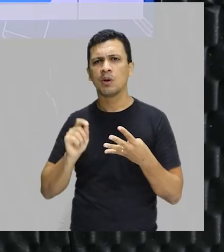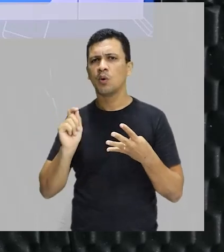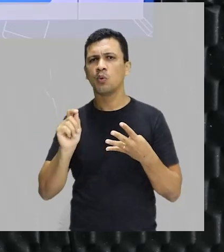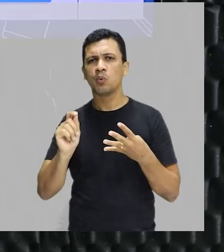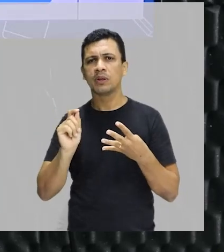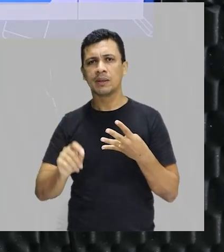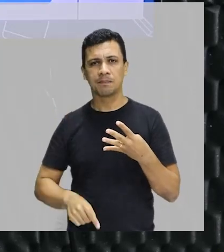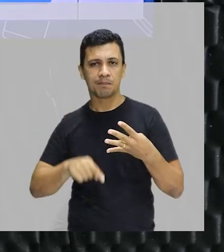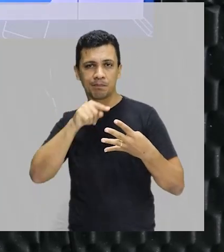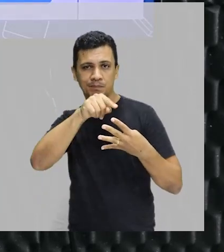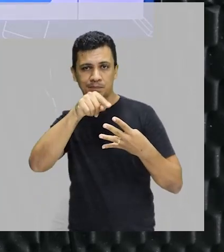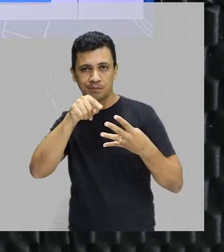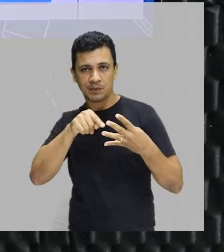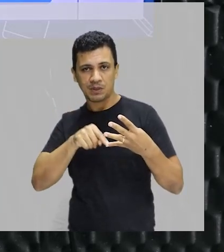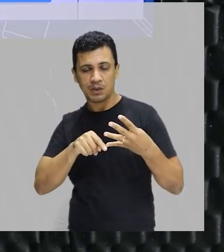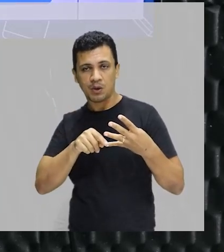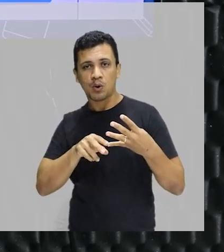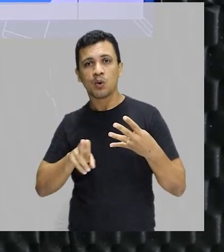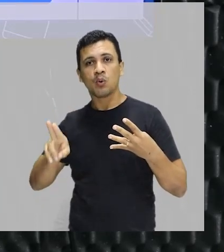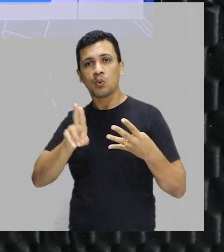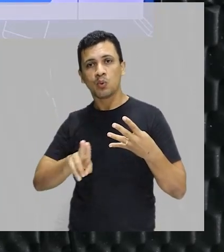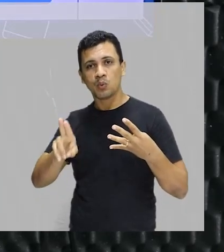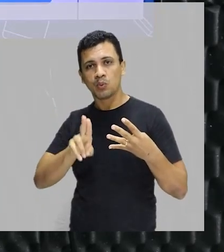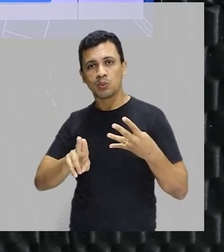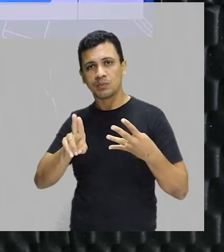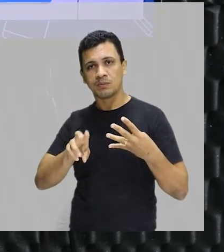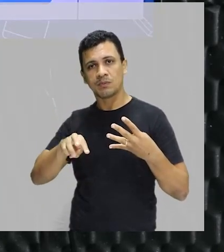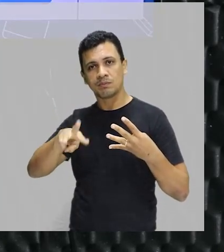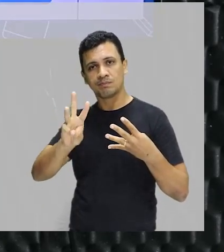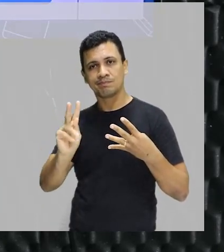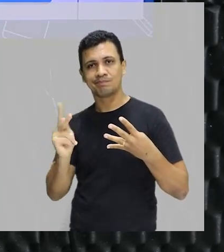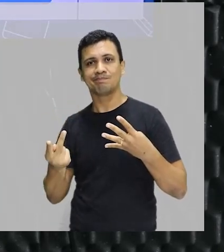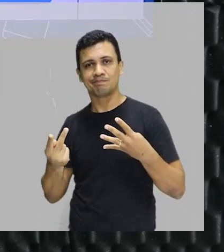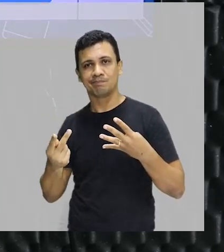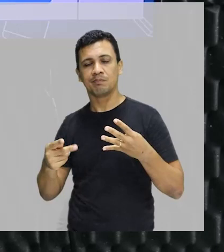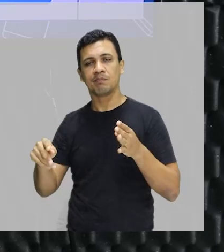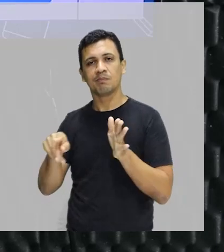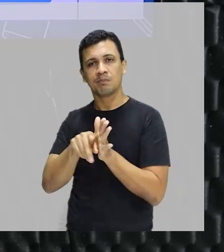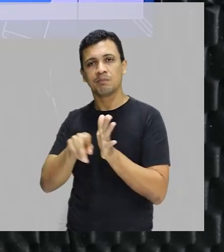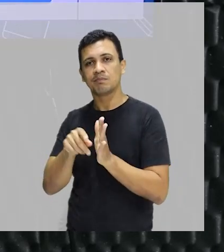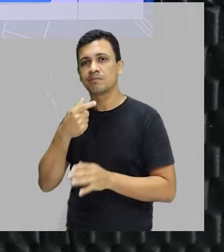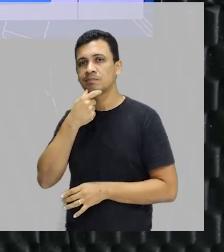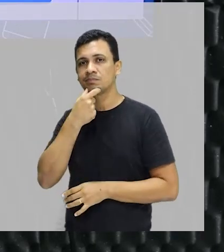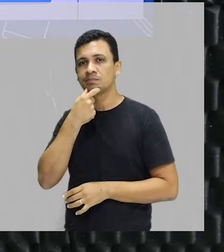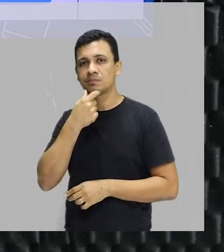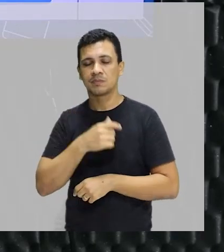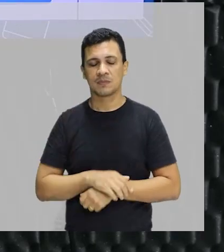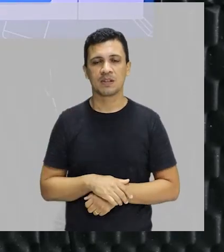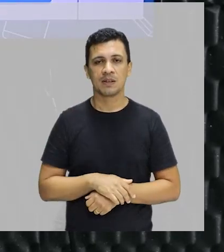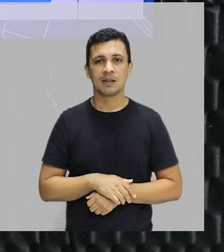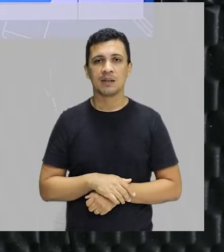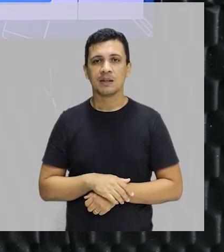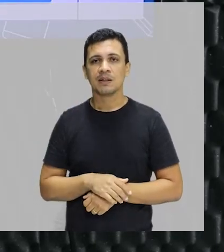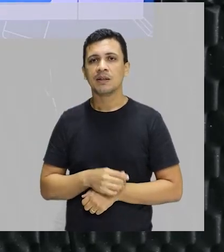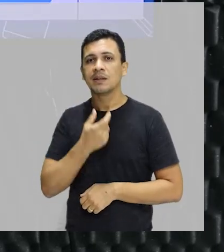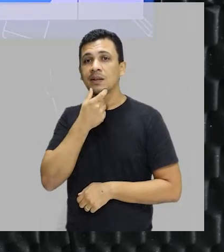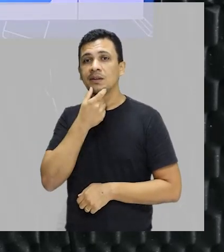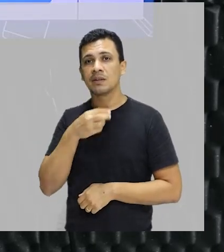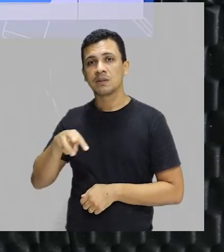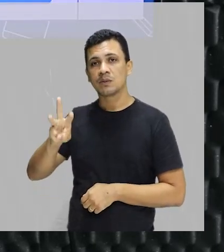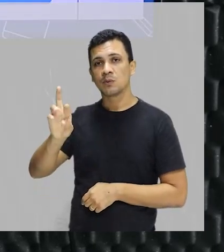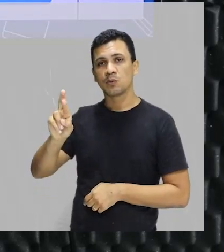palavras interrogativas que nós usamos na língua portuguesa. Em inglês, nós temos, por exemplo, where, que significa